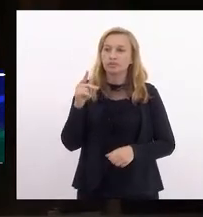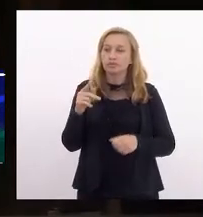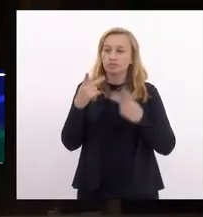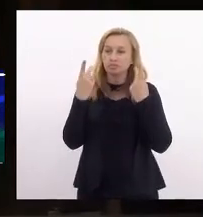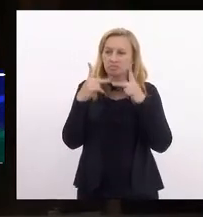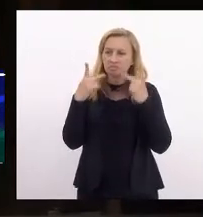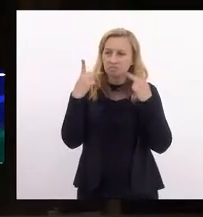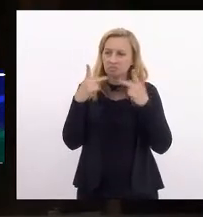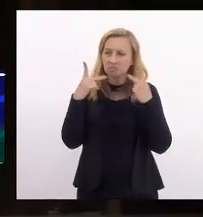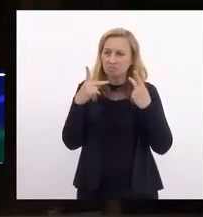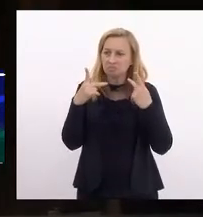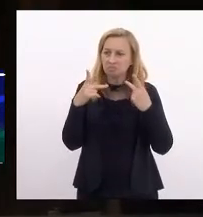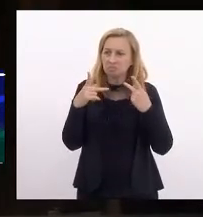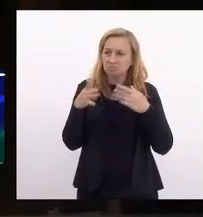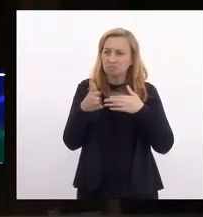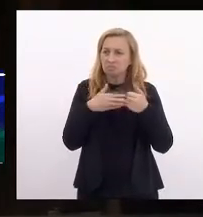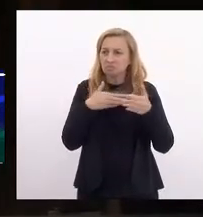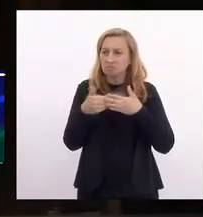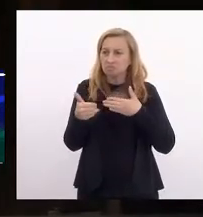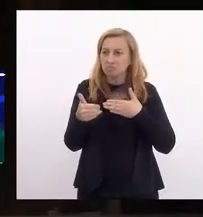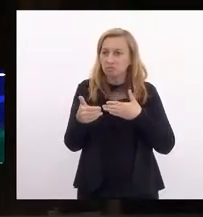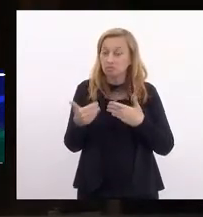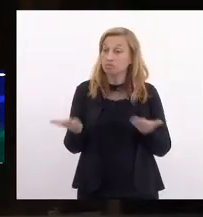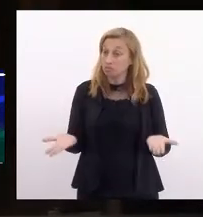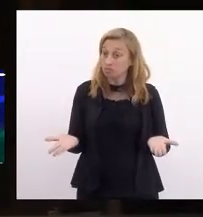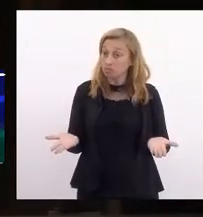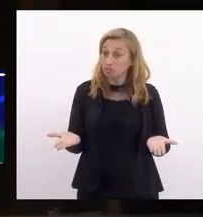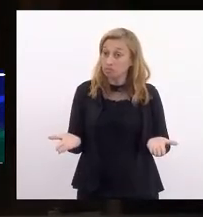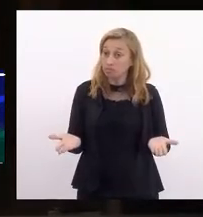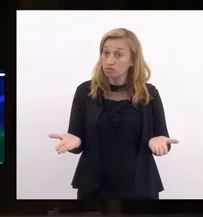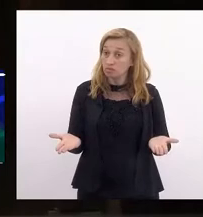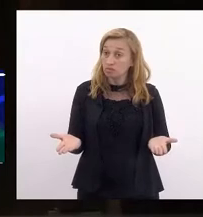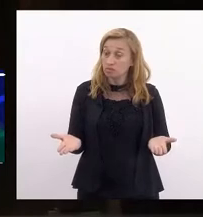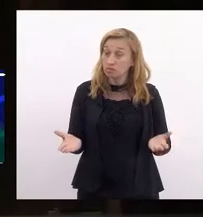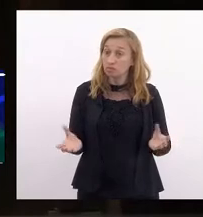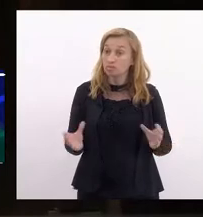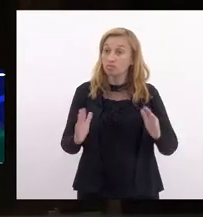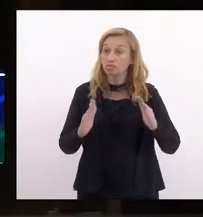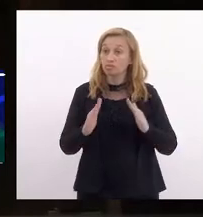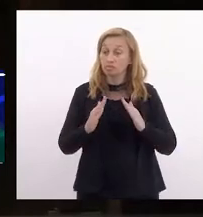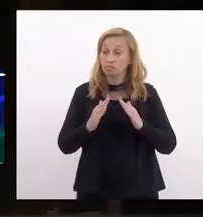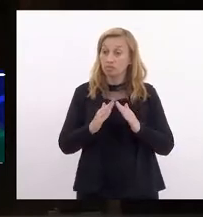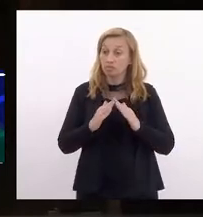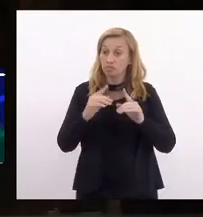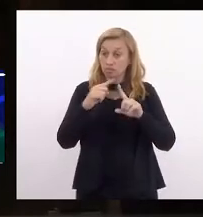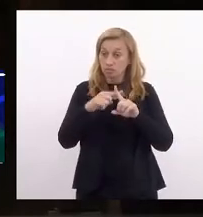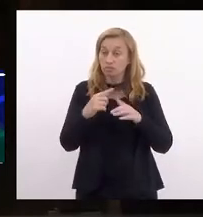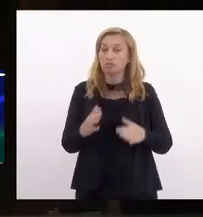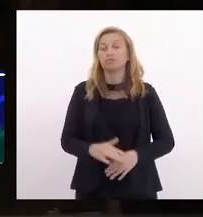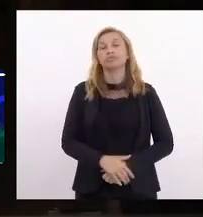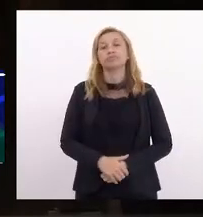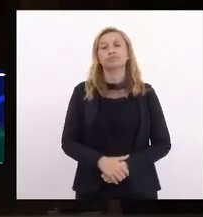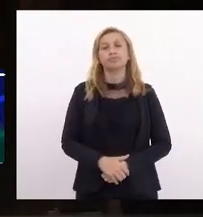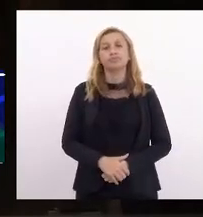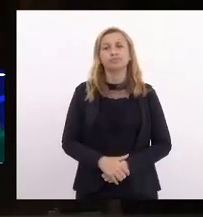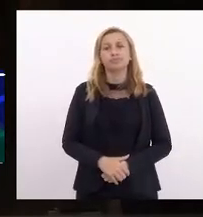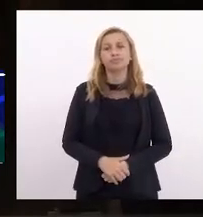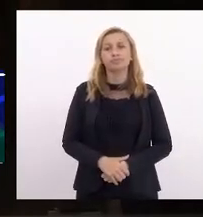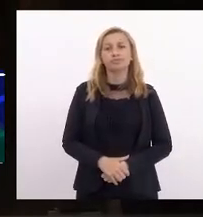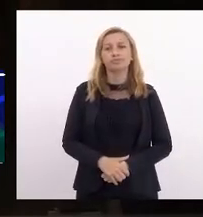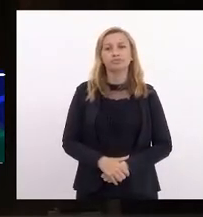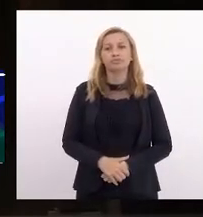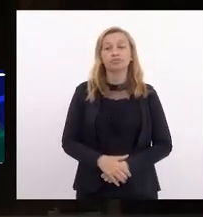pregação e até mesmo nos tempos do religioso Oi e aí